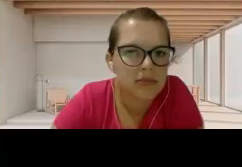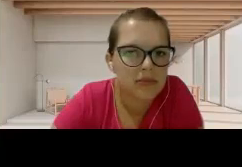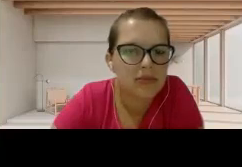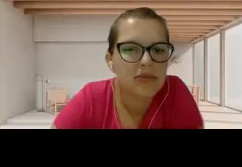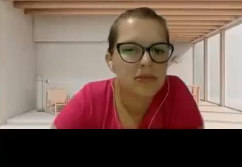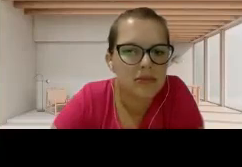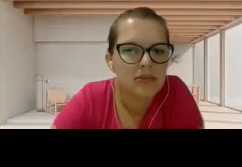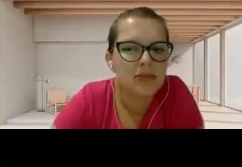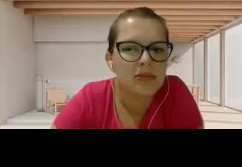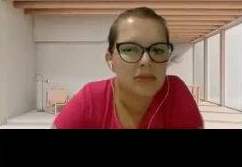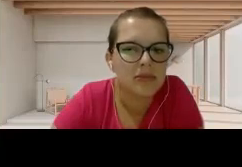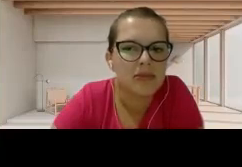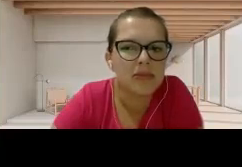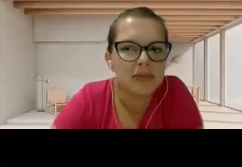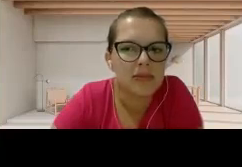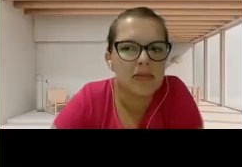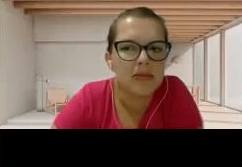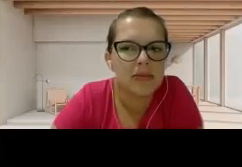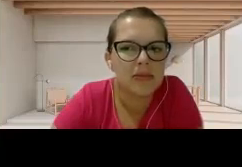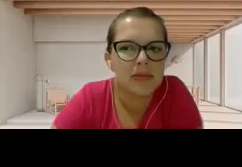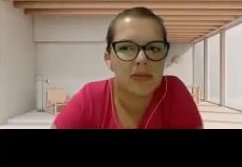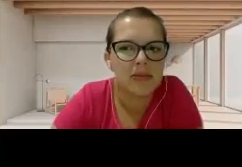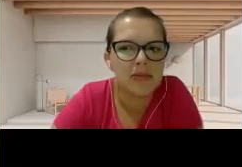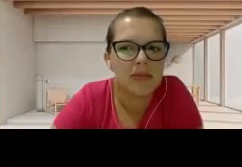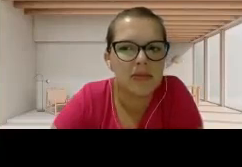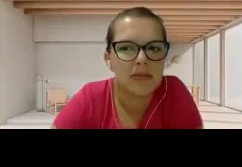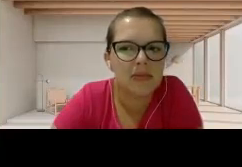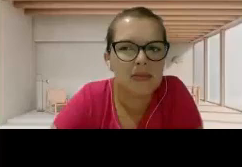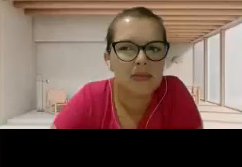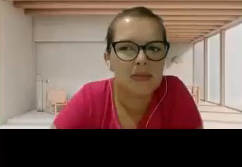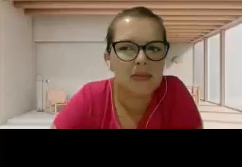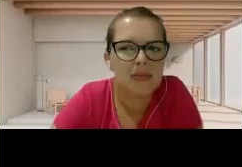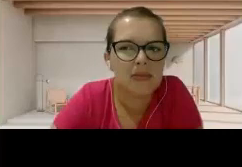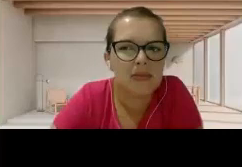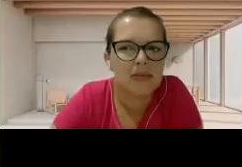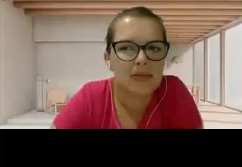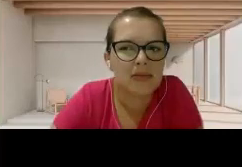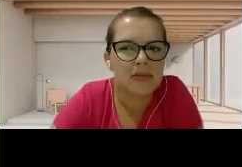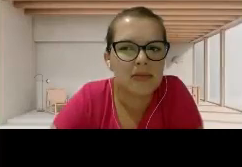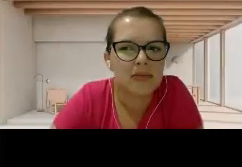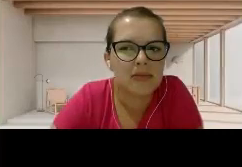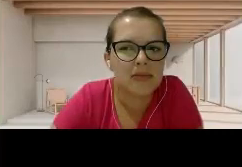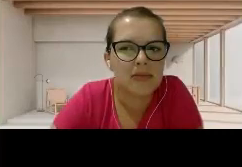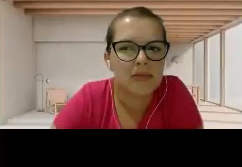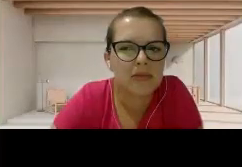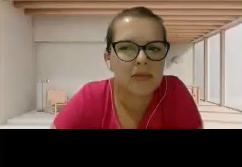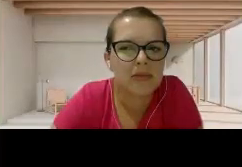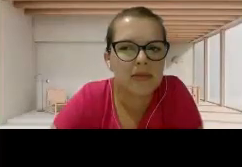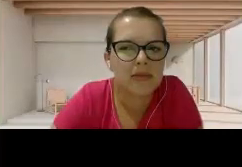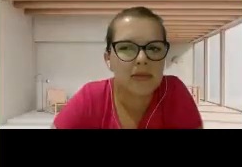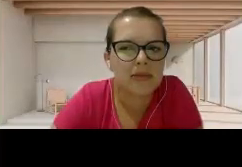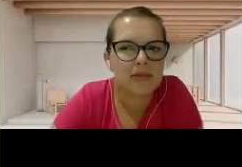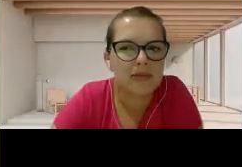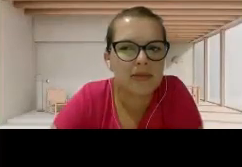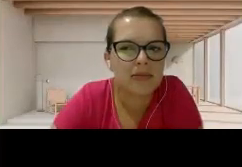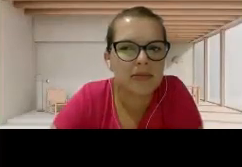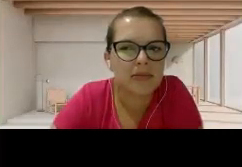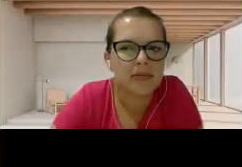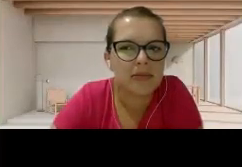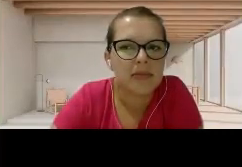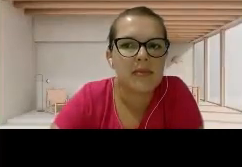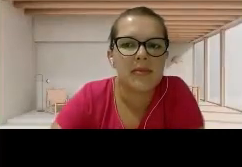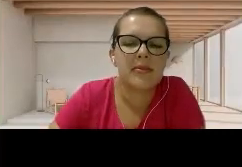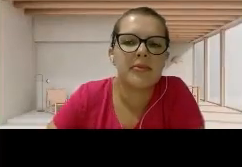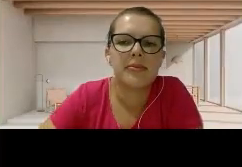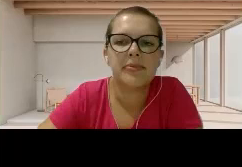pequenininho. Pequenininho o reservatório, né? Mas a queda é grande, tá vendo? A casa de máquina na imagem da esquerda, desce